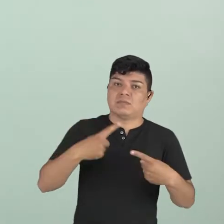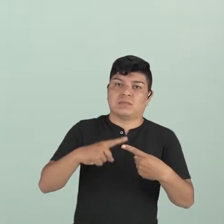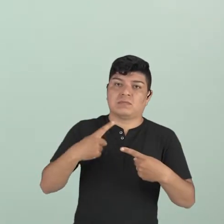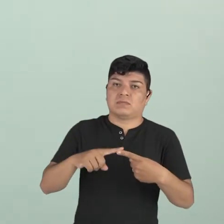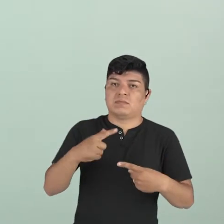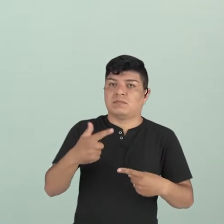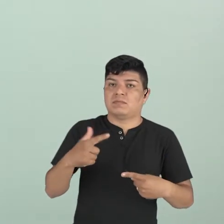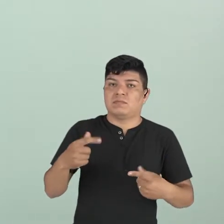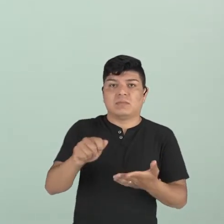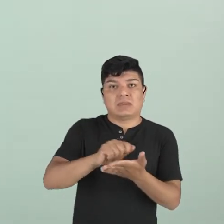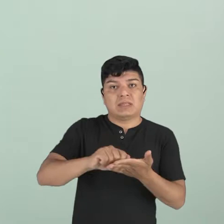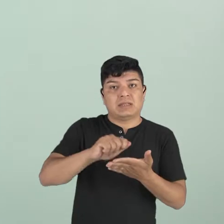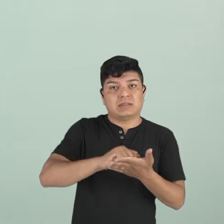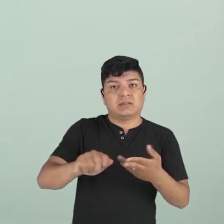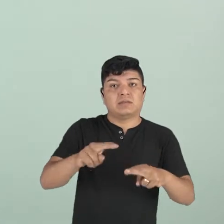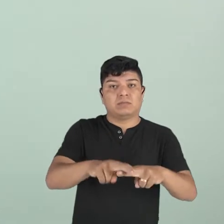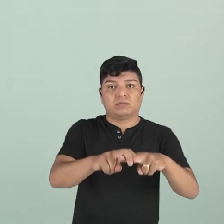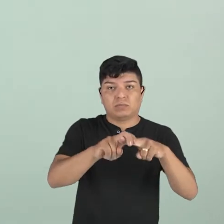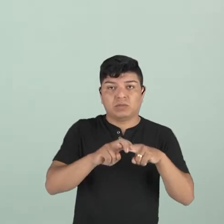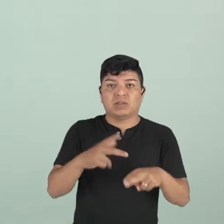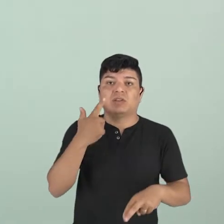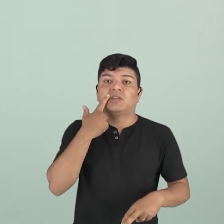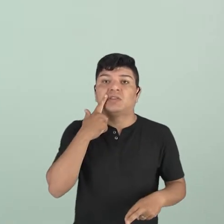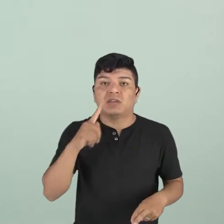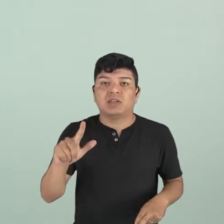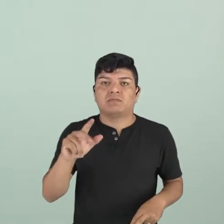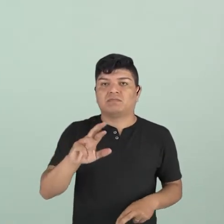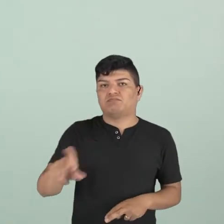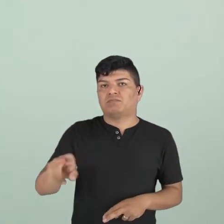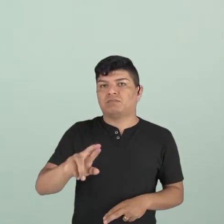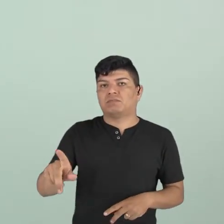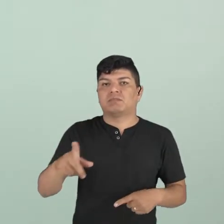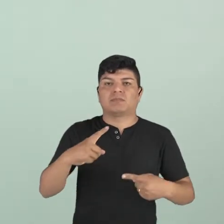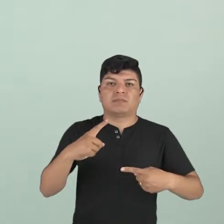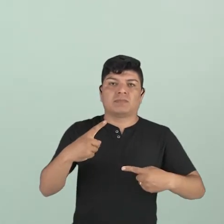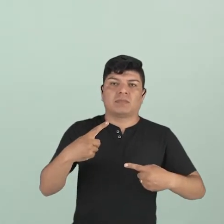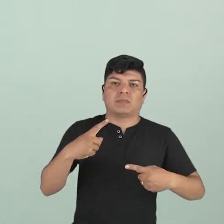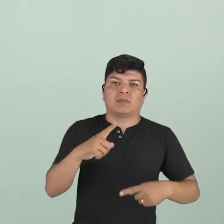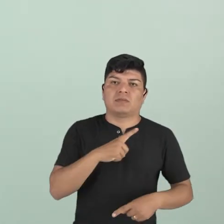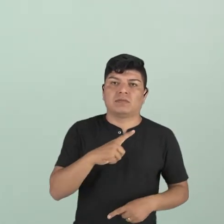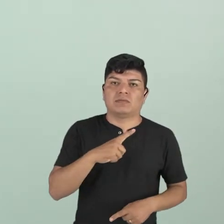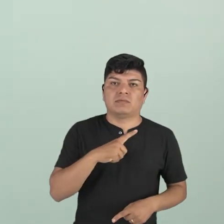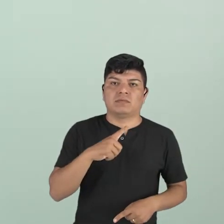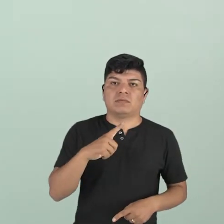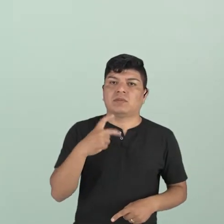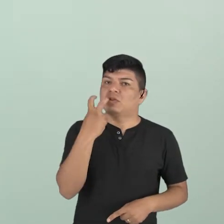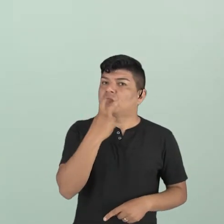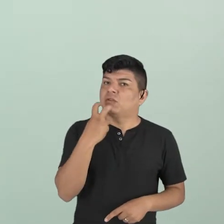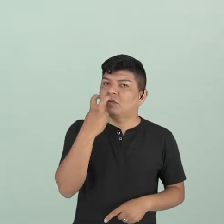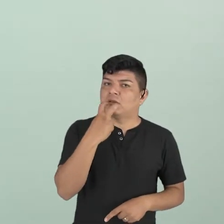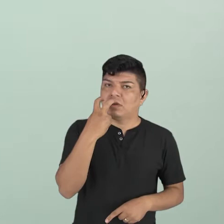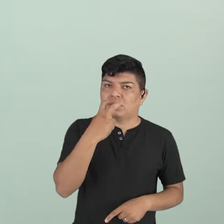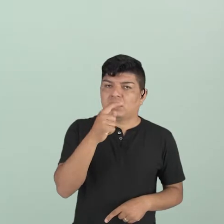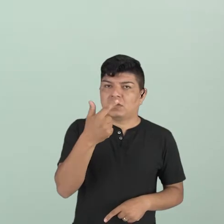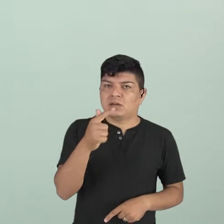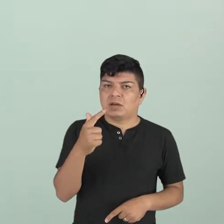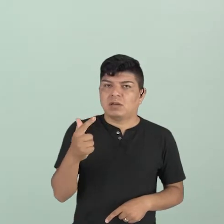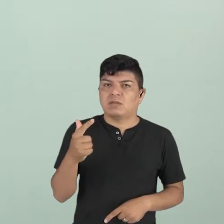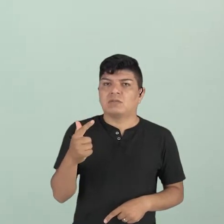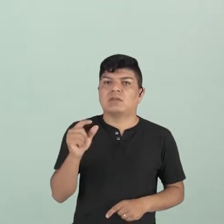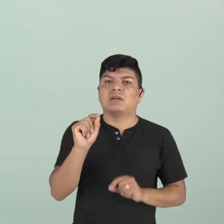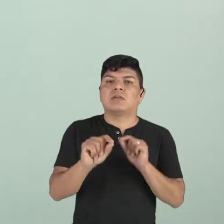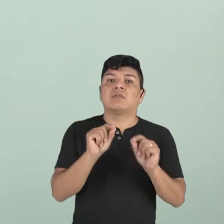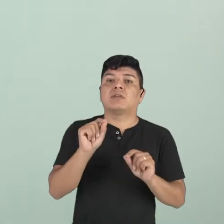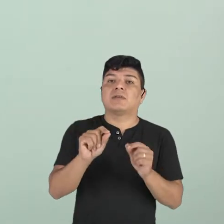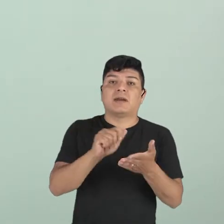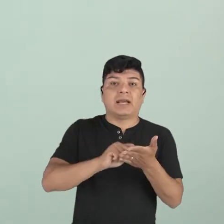não tem a sua parte escrita. É por isso que ele não é considerado língua, né? Quando uma oralidade, ela não tem sua